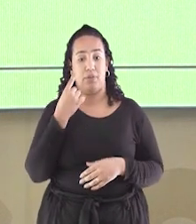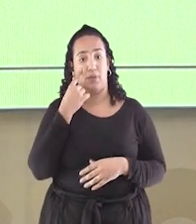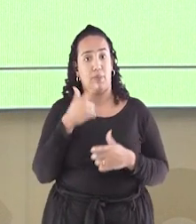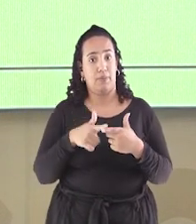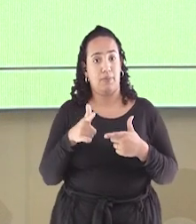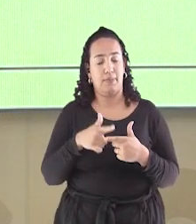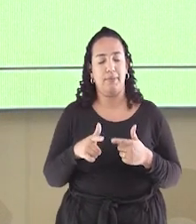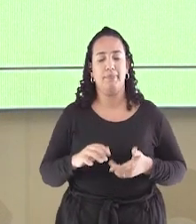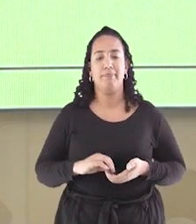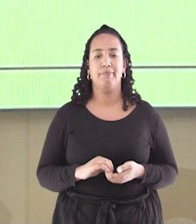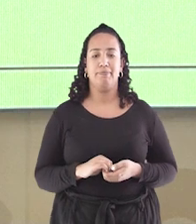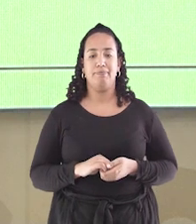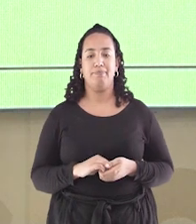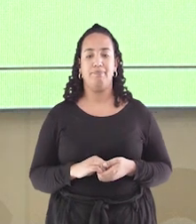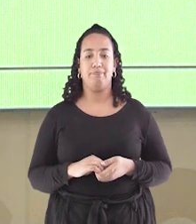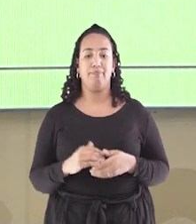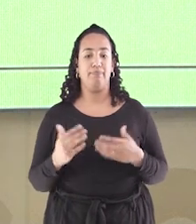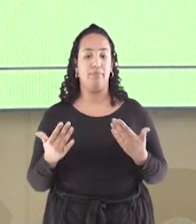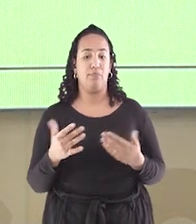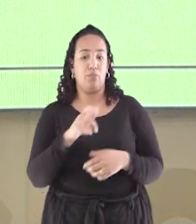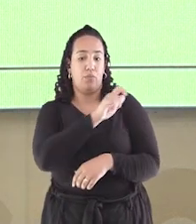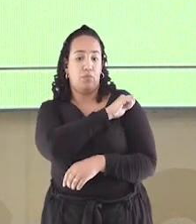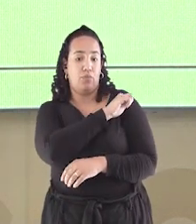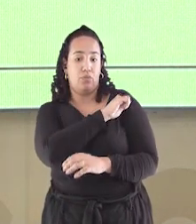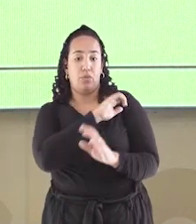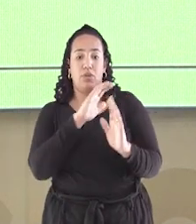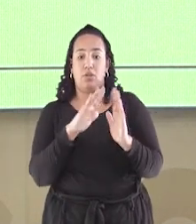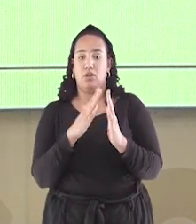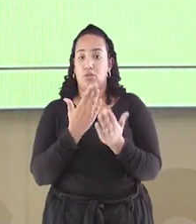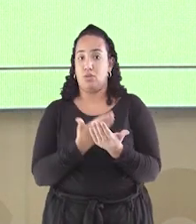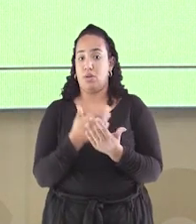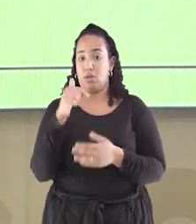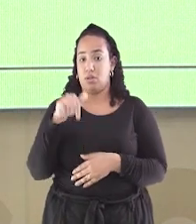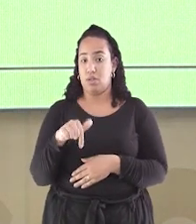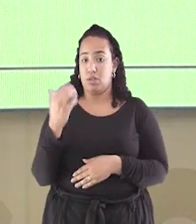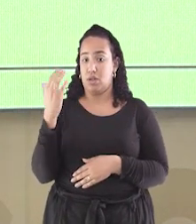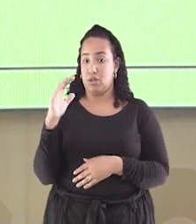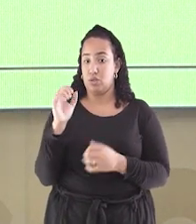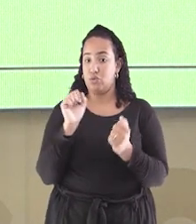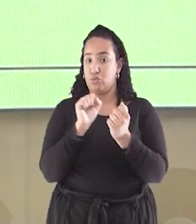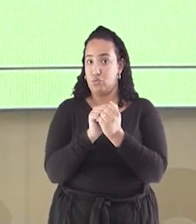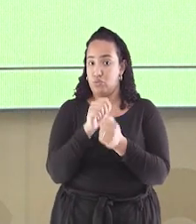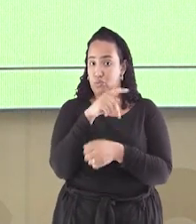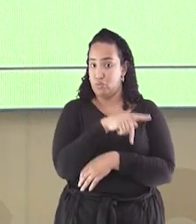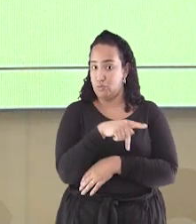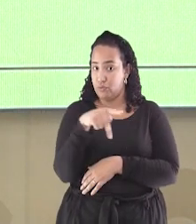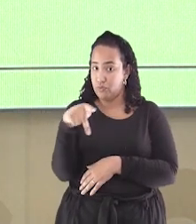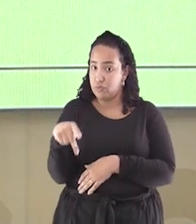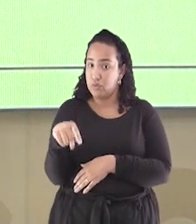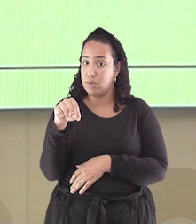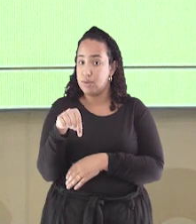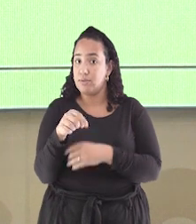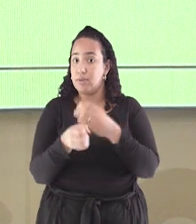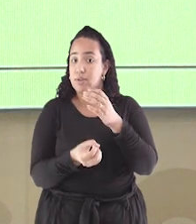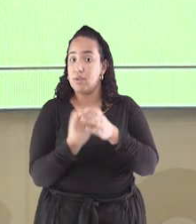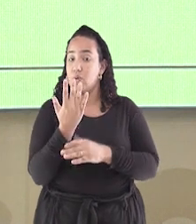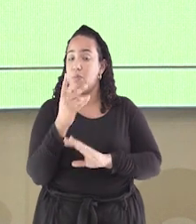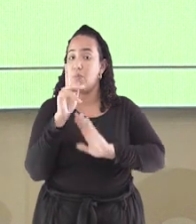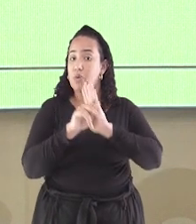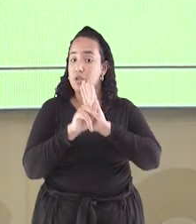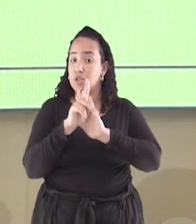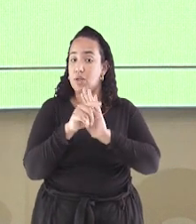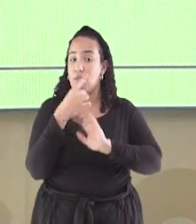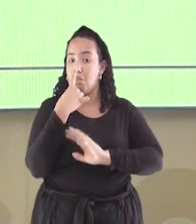Veja essa situação. Os estudantes de uma escola municipal de Cariacica, junto com seus professores, criaram